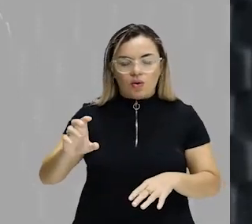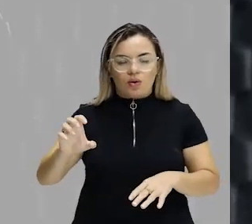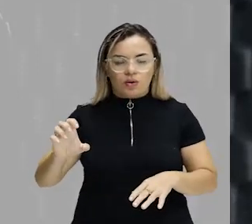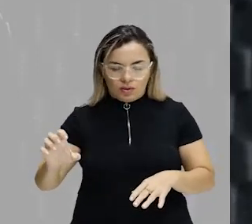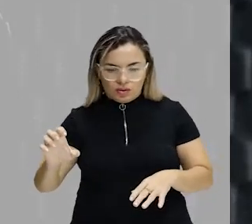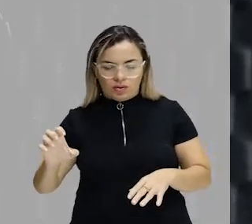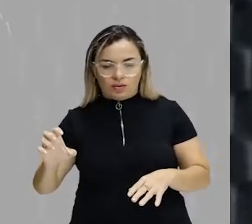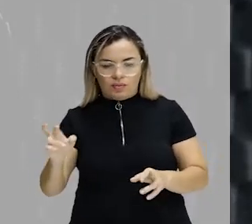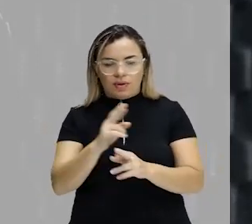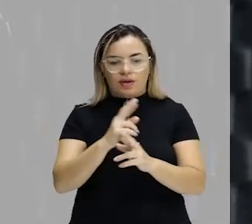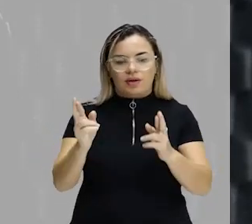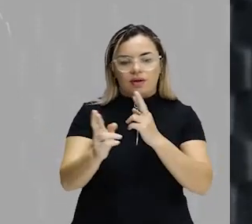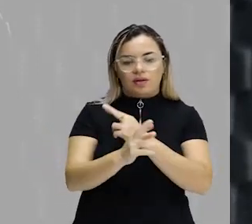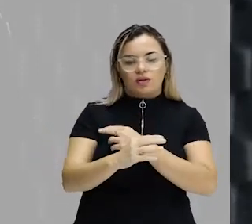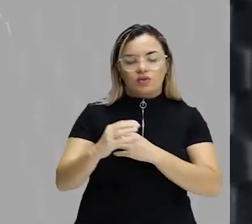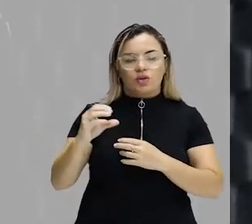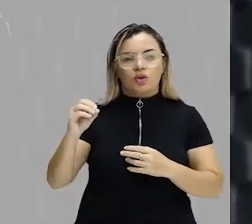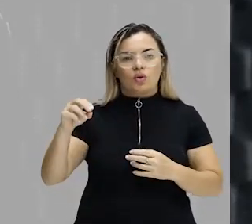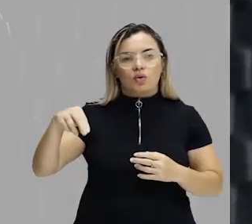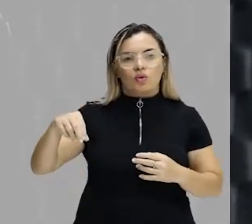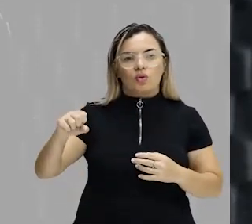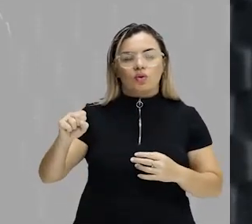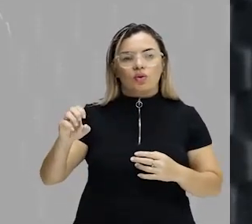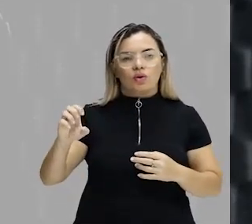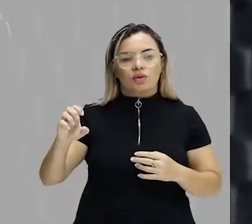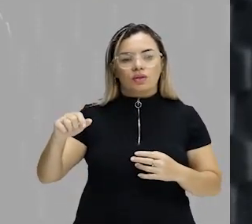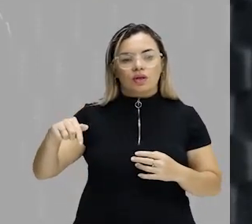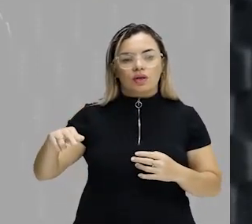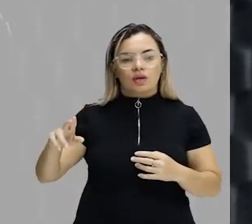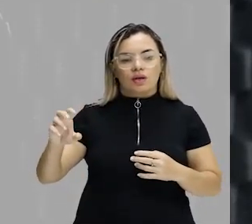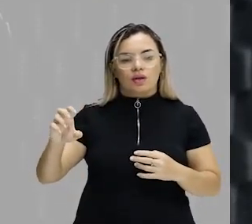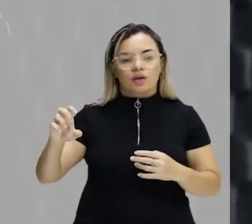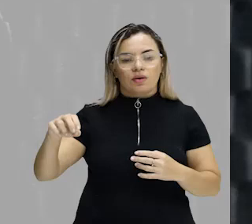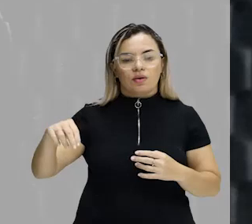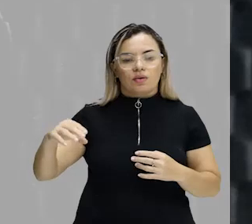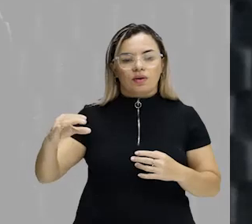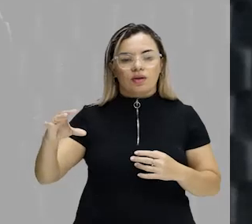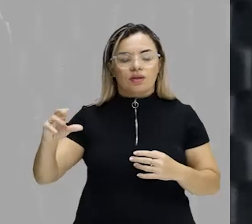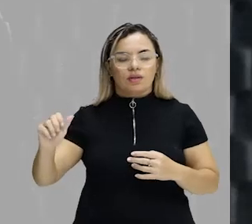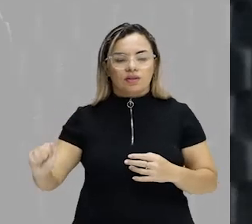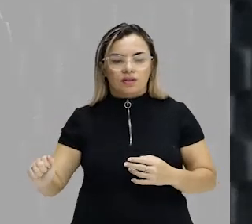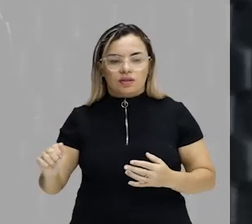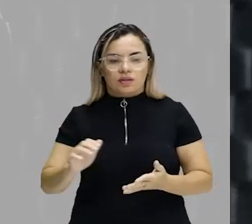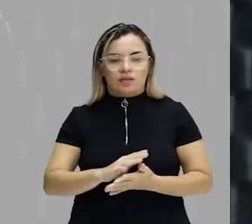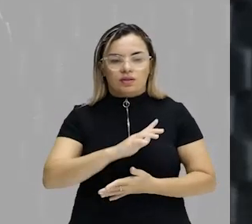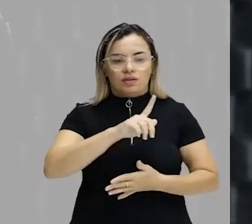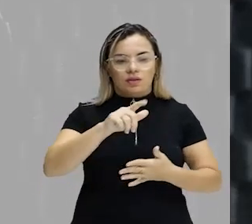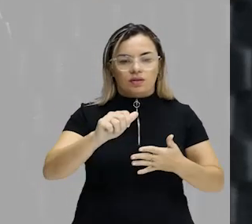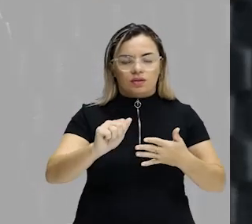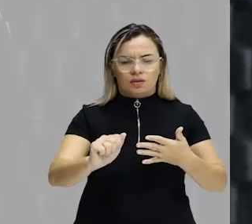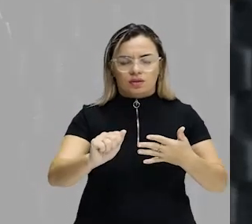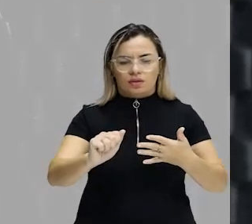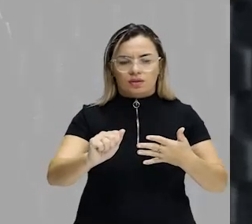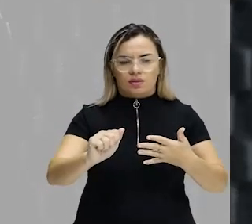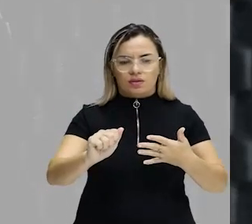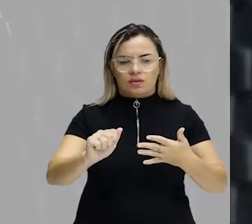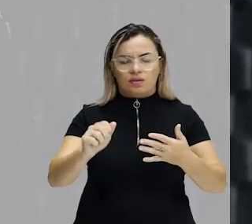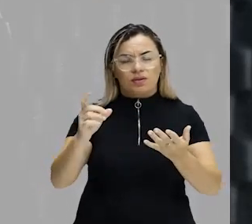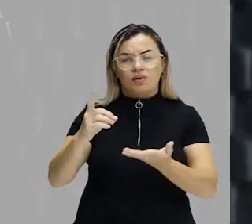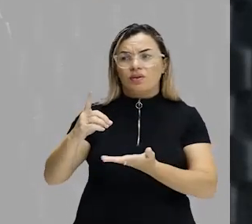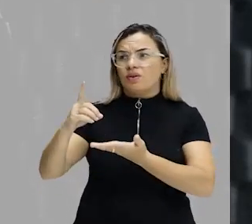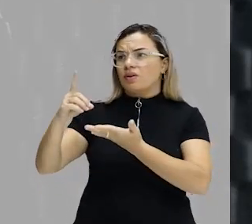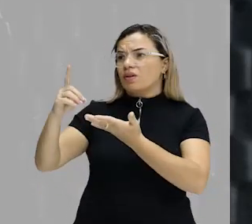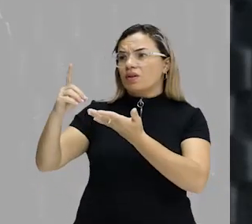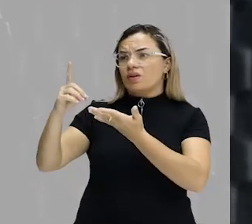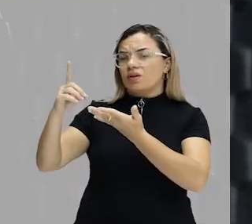Deus, por que me abandonastes? Me abandonaste, se sabias que eu não era Deus, se sabias